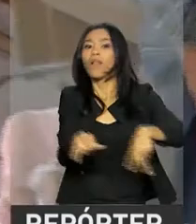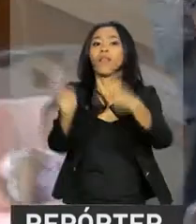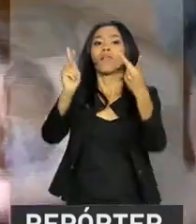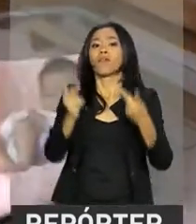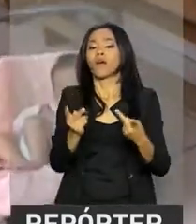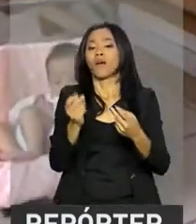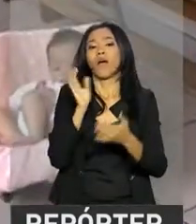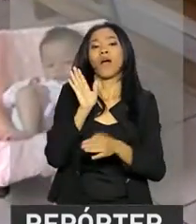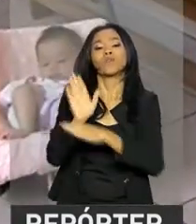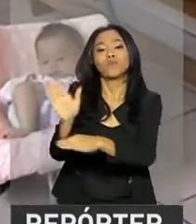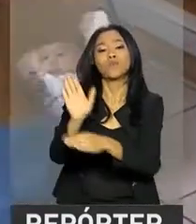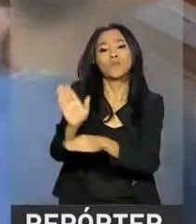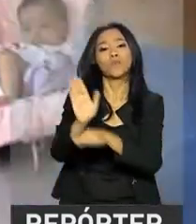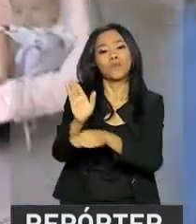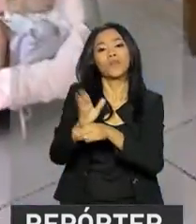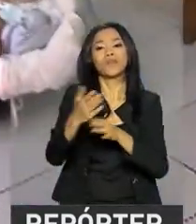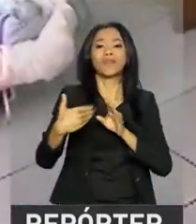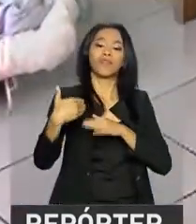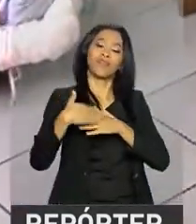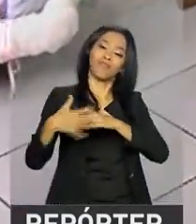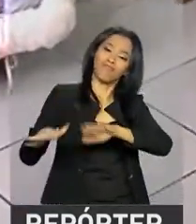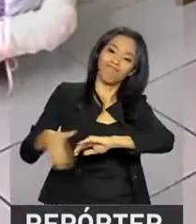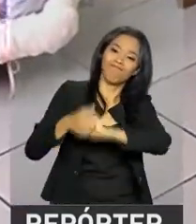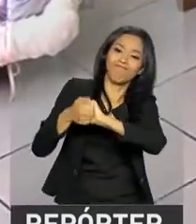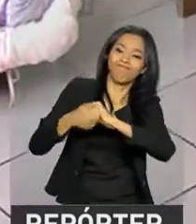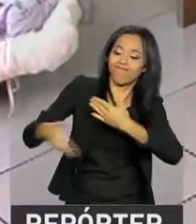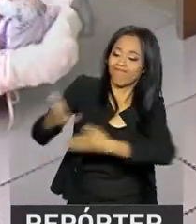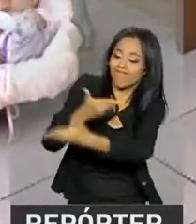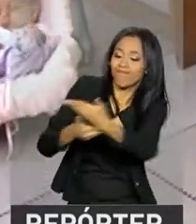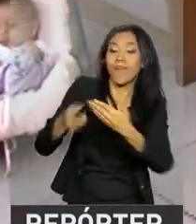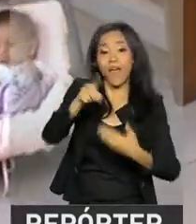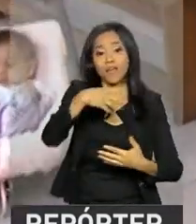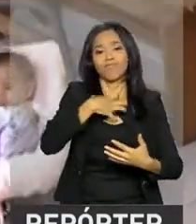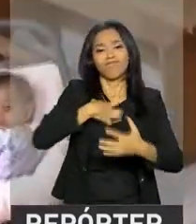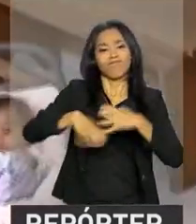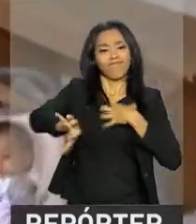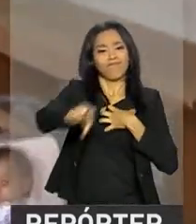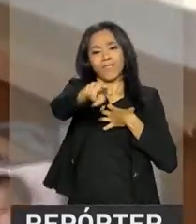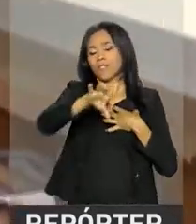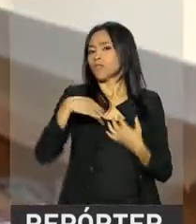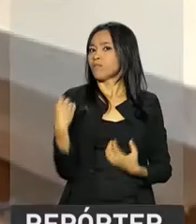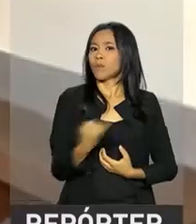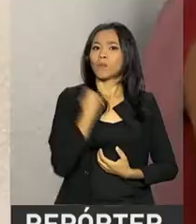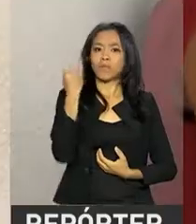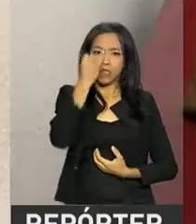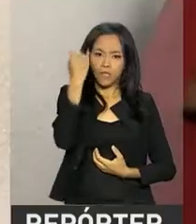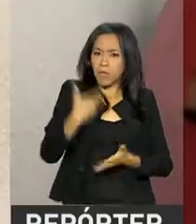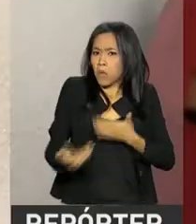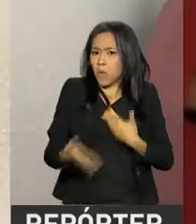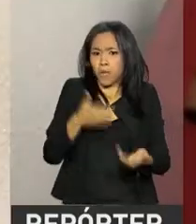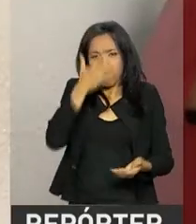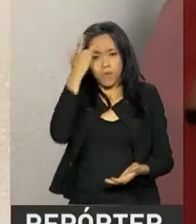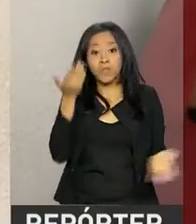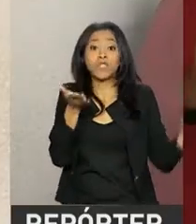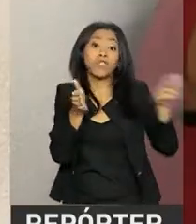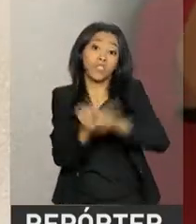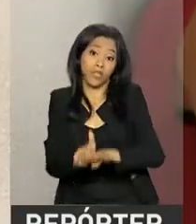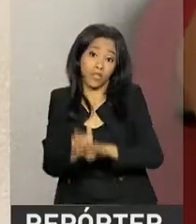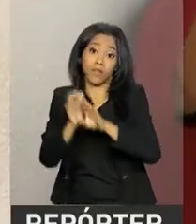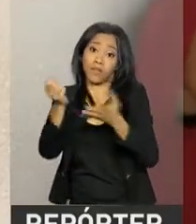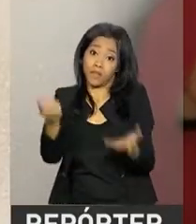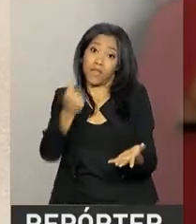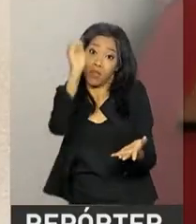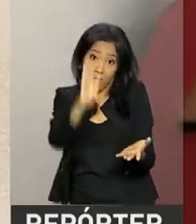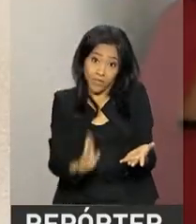e ajudar a receber os conterrâneos. Eles acreditam que este tipo de amparo é fundamental para qualquer estrangeiro. E o